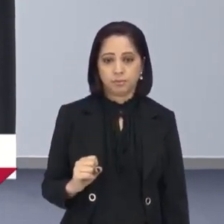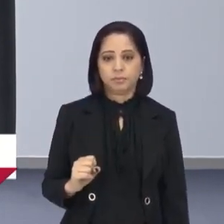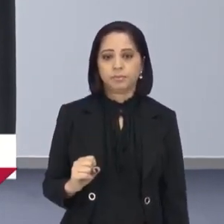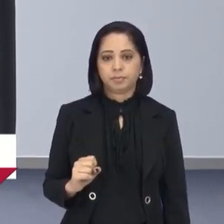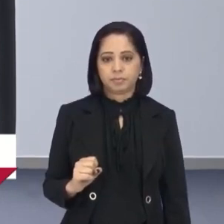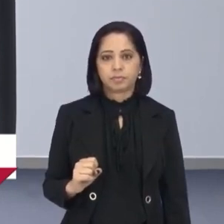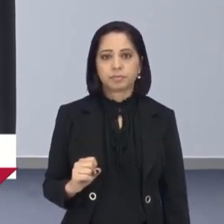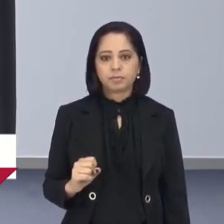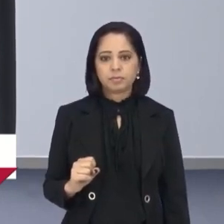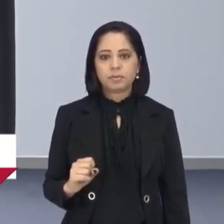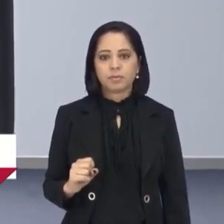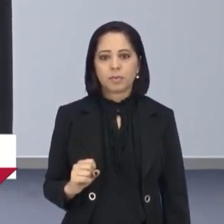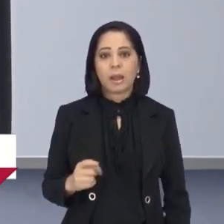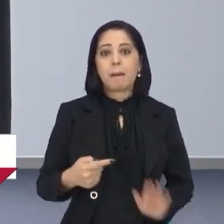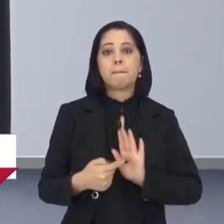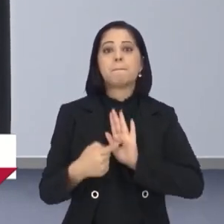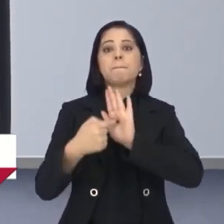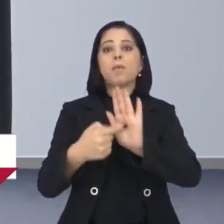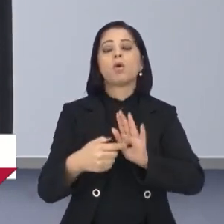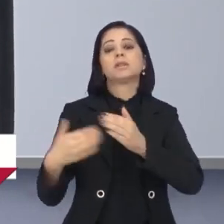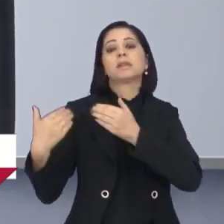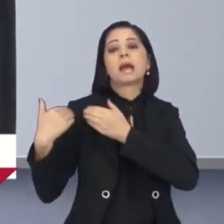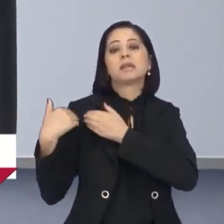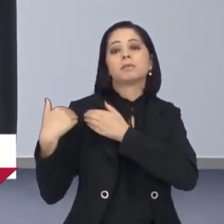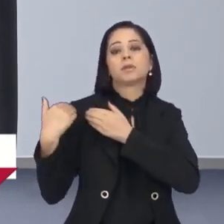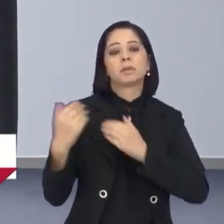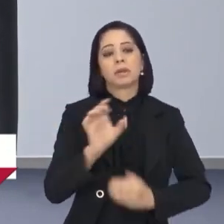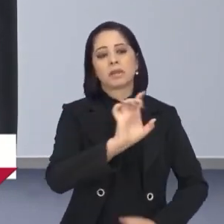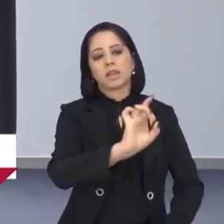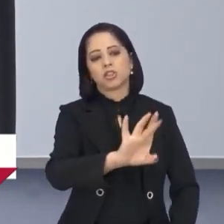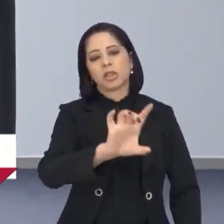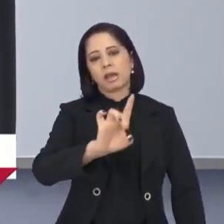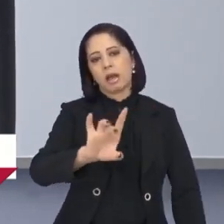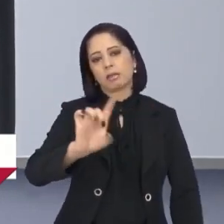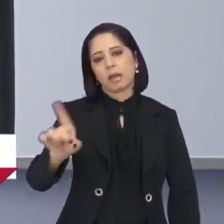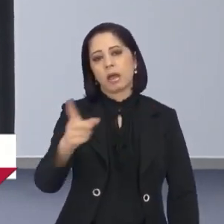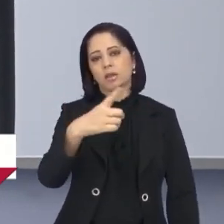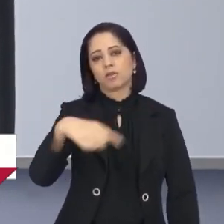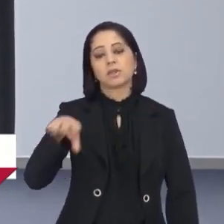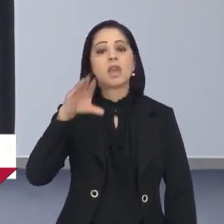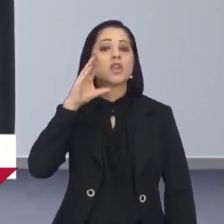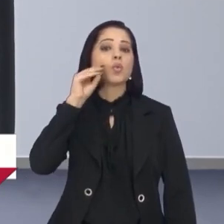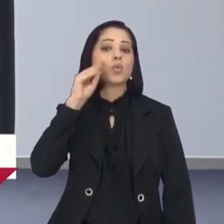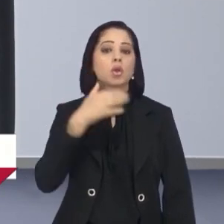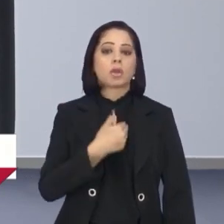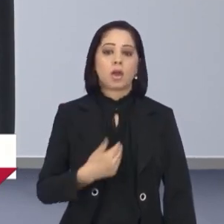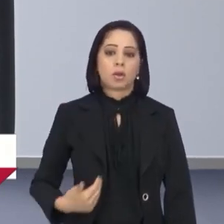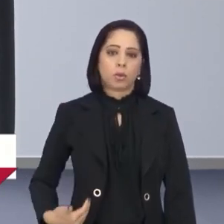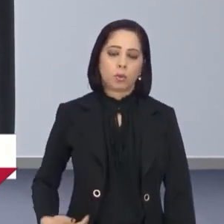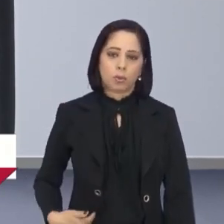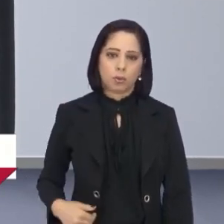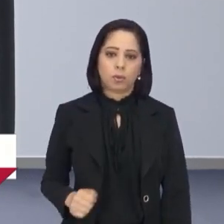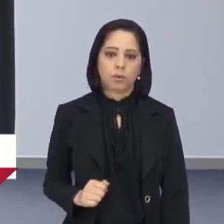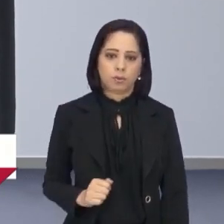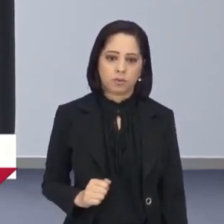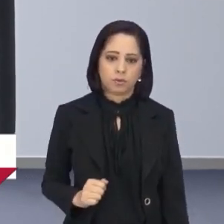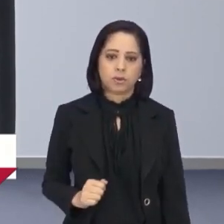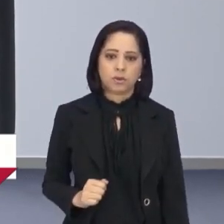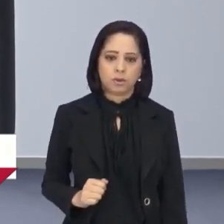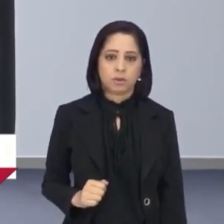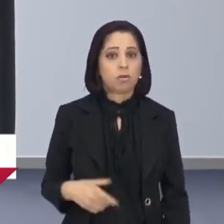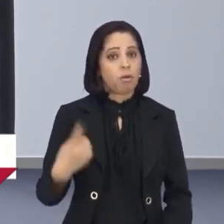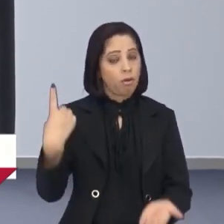a responsabilidade de cada um de nós servidores públicos no